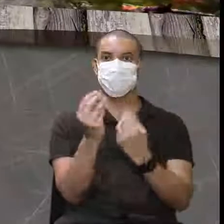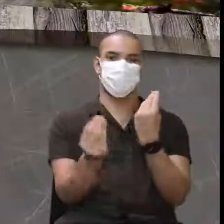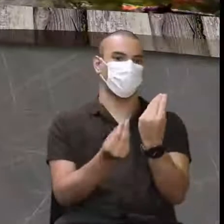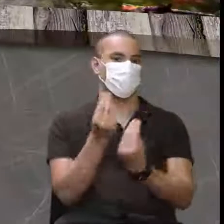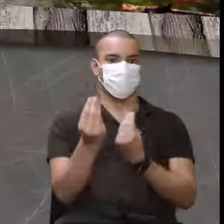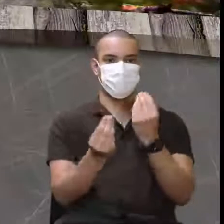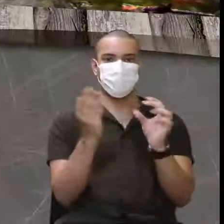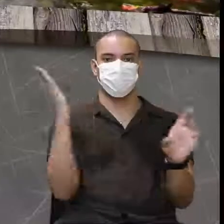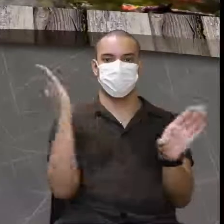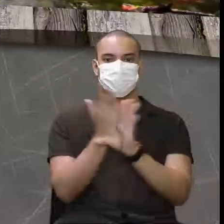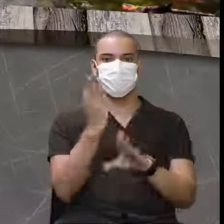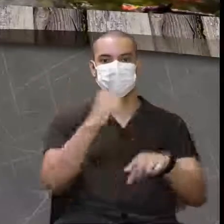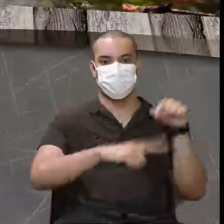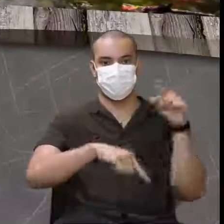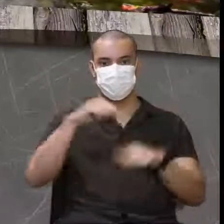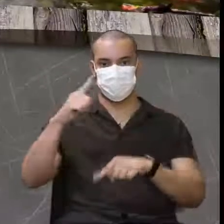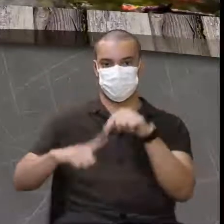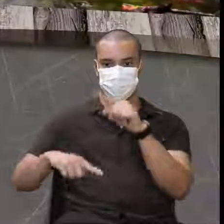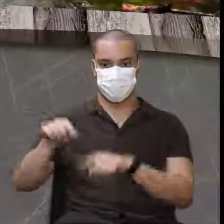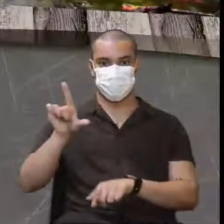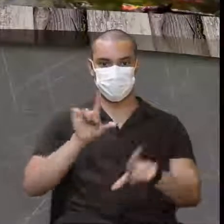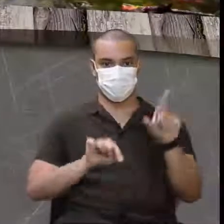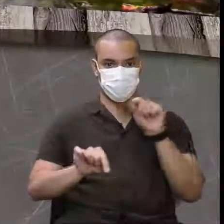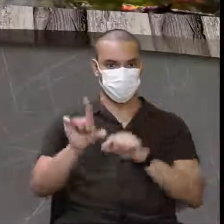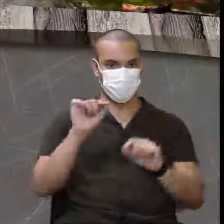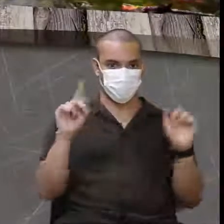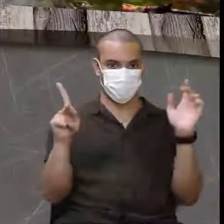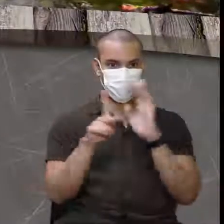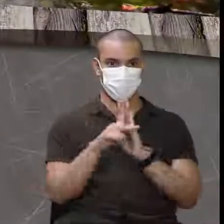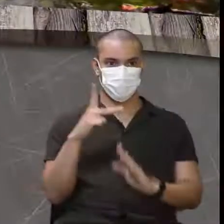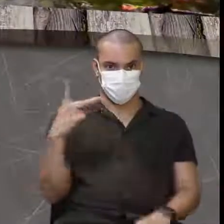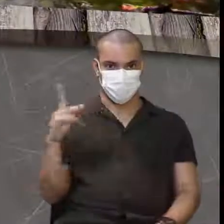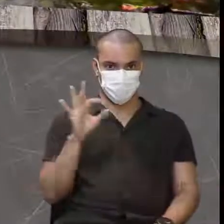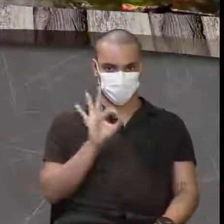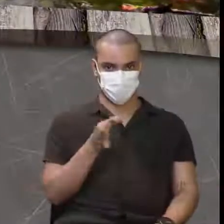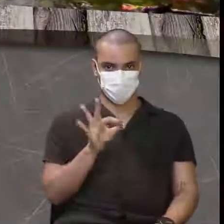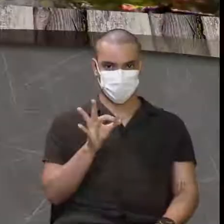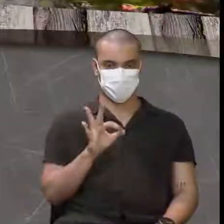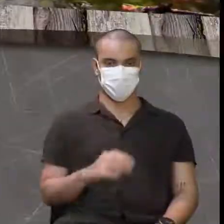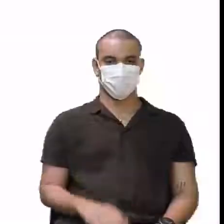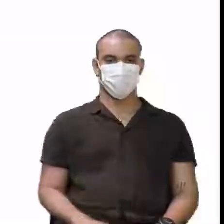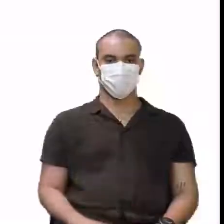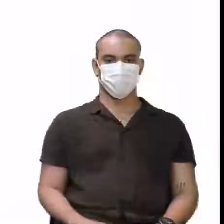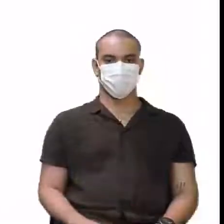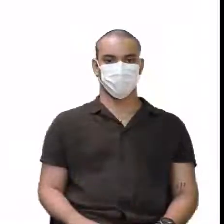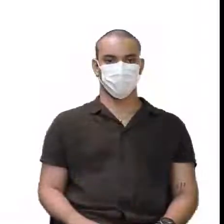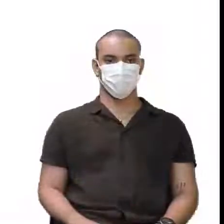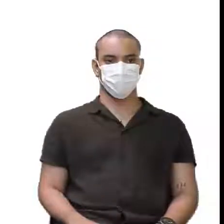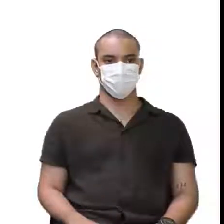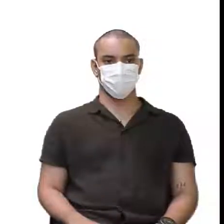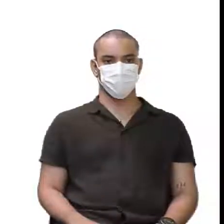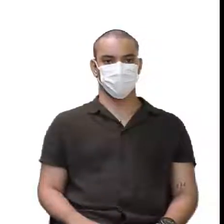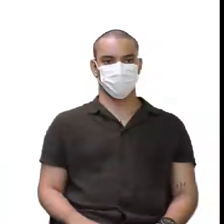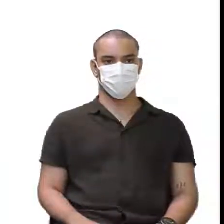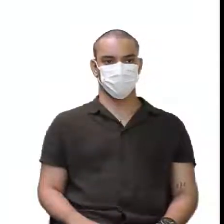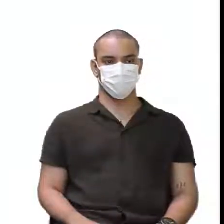realizados com esse material que estava sendo selecionado por Gregor Mendel. Vamos seguindo?